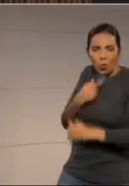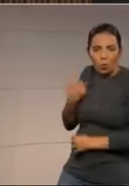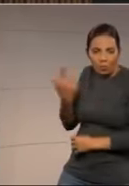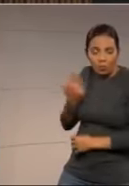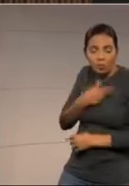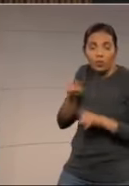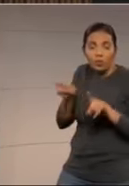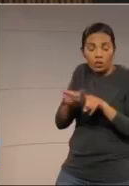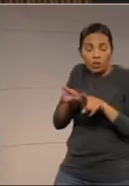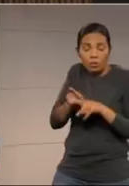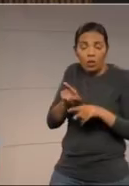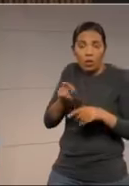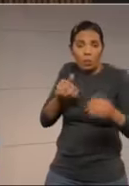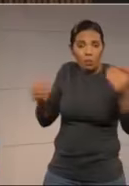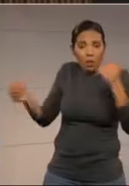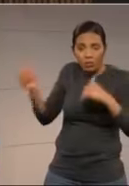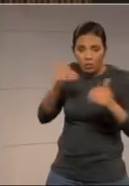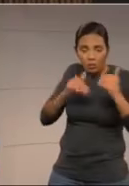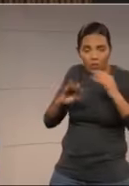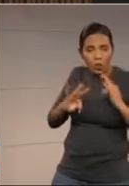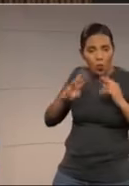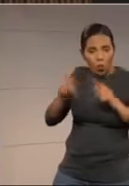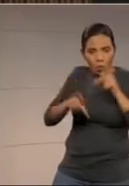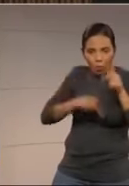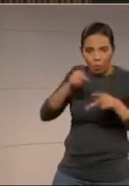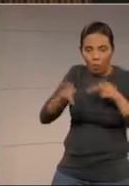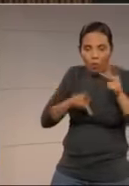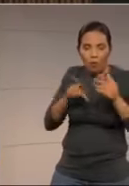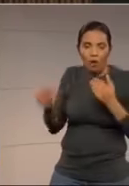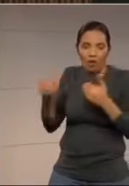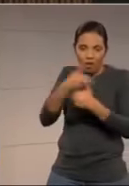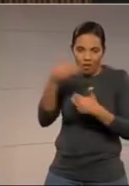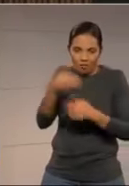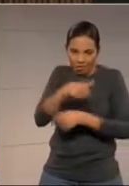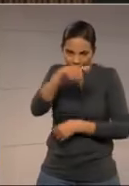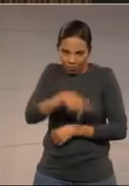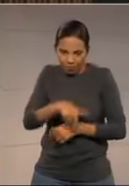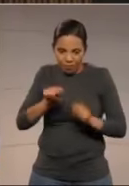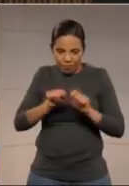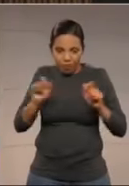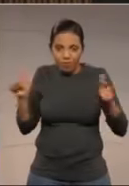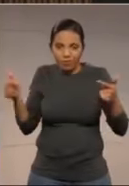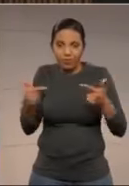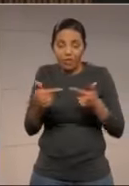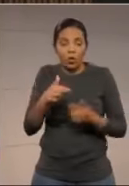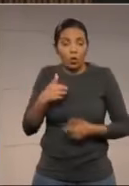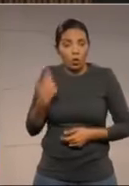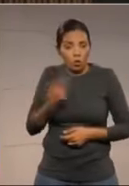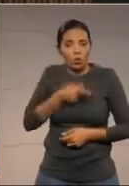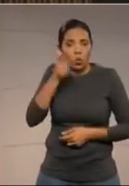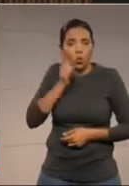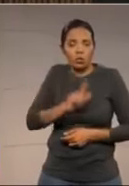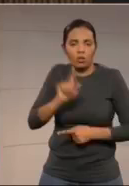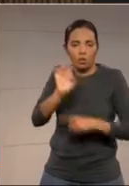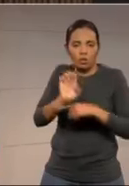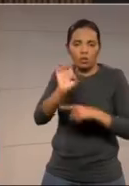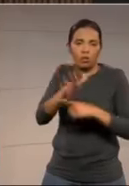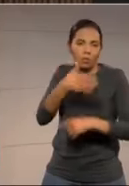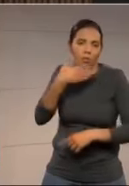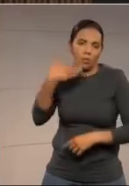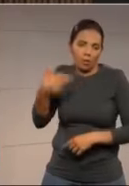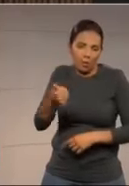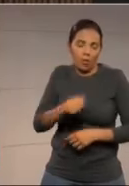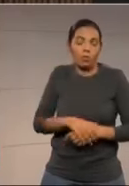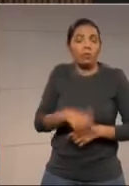do entendimento da posição cidadã que deve ter essa casa, que a gente vai constituir um Estado melhor. Quero mais uma